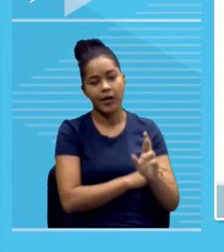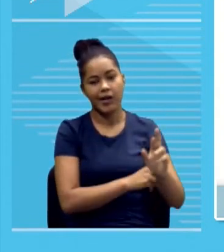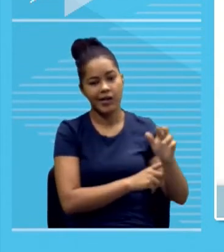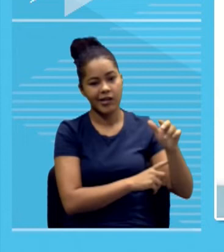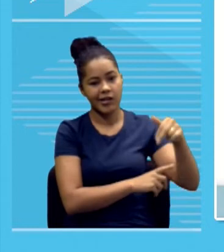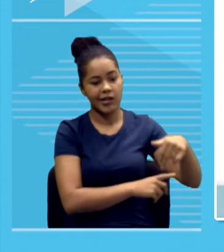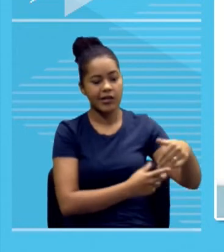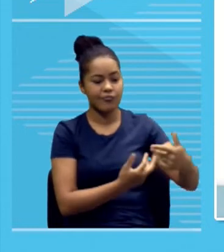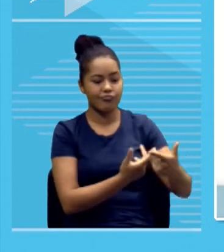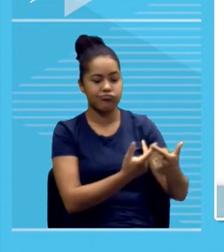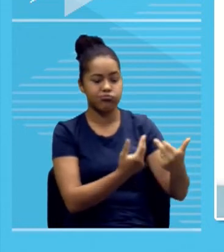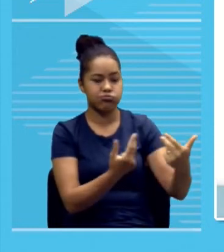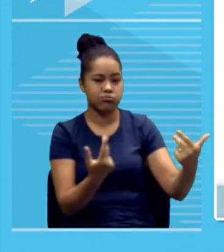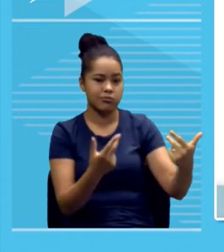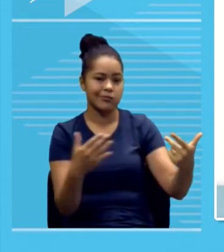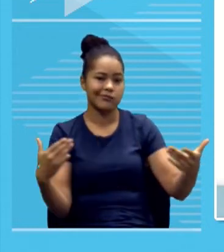Então, você teria